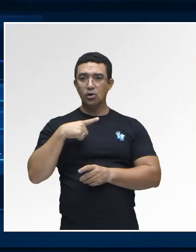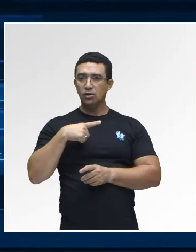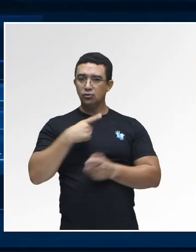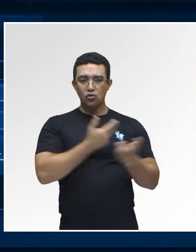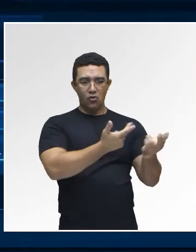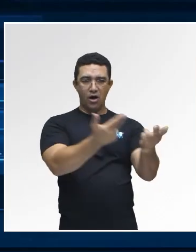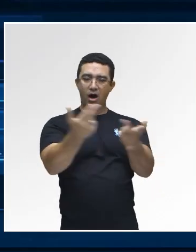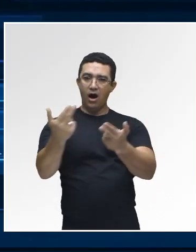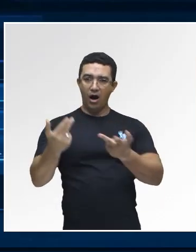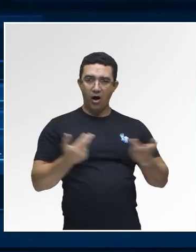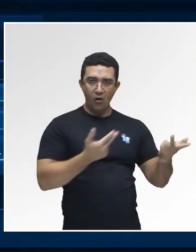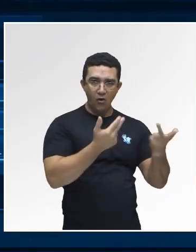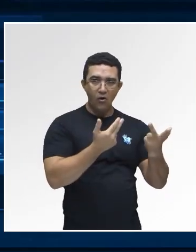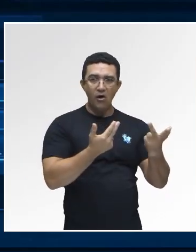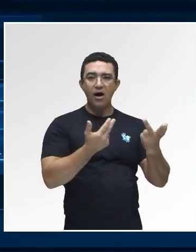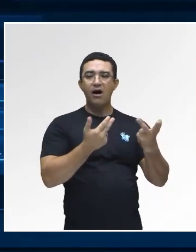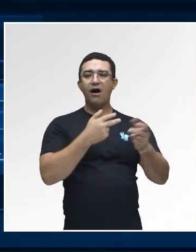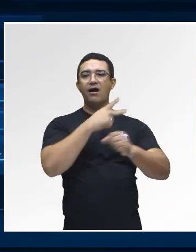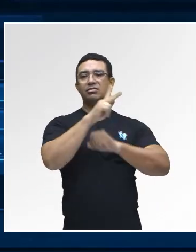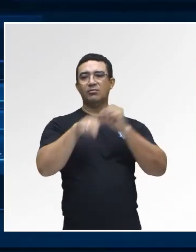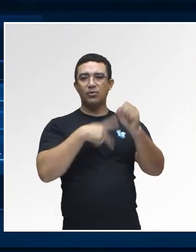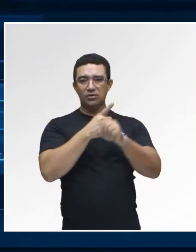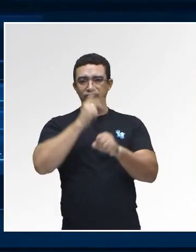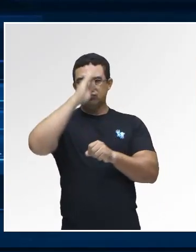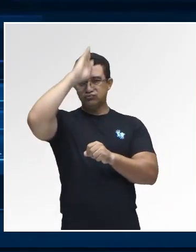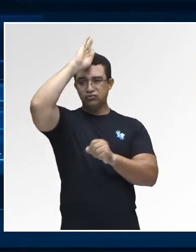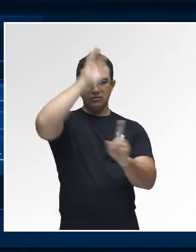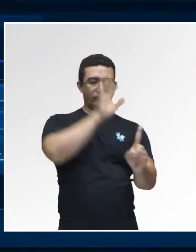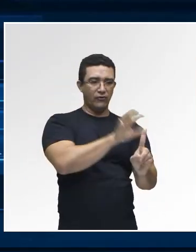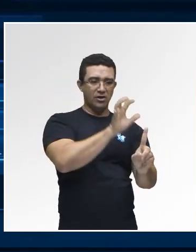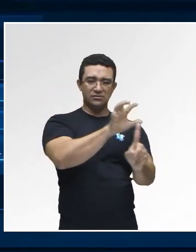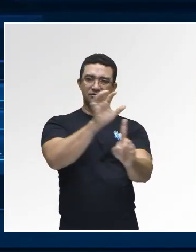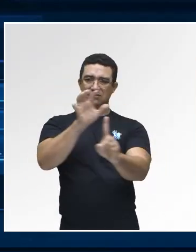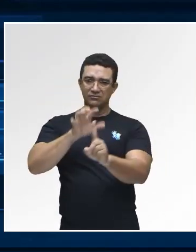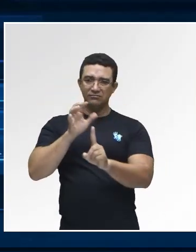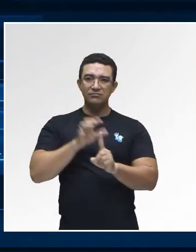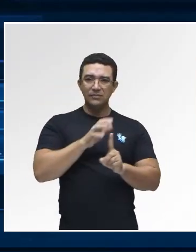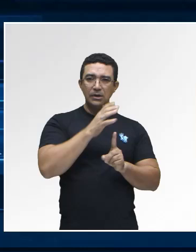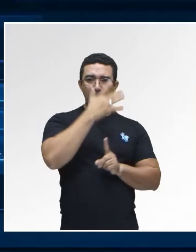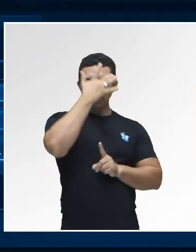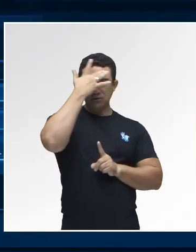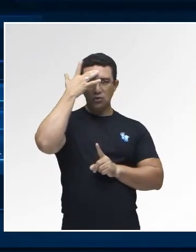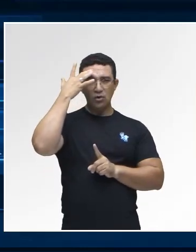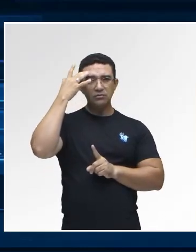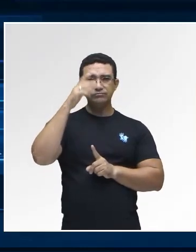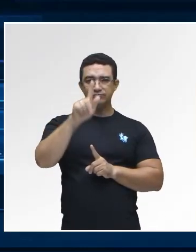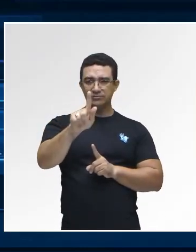mais terra, eu tenho pouca terra. Eles começaram a entender que na visão romana,